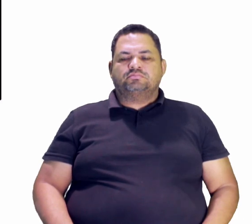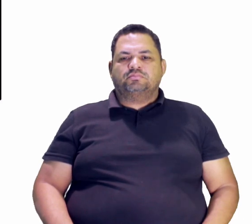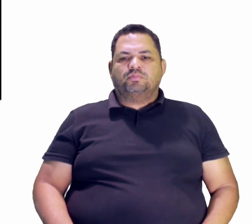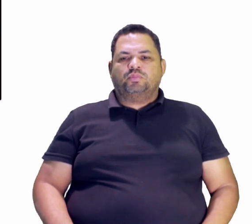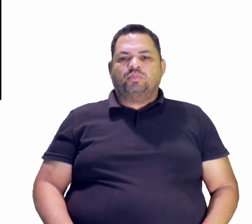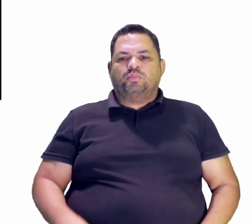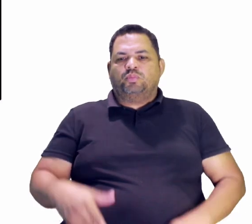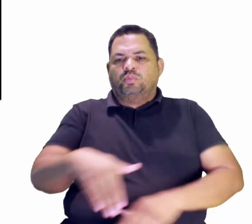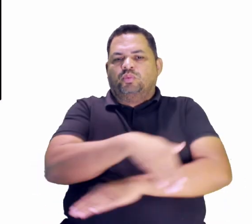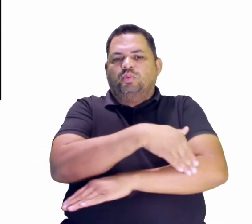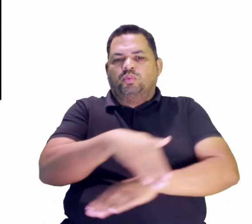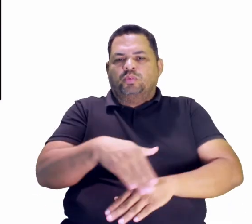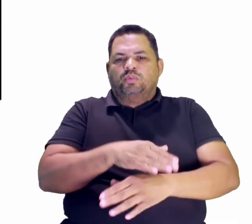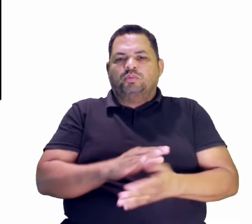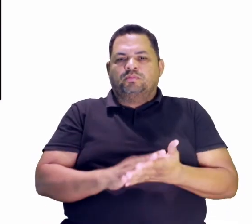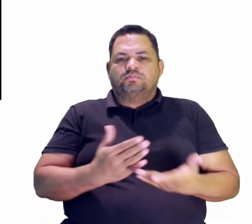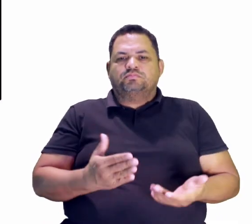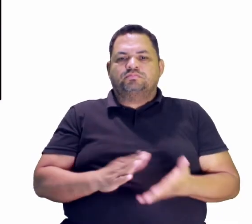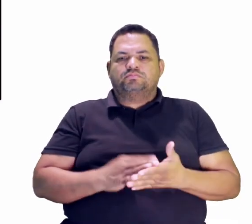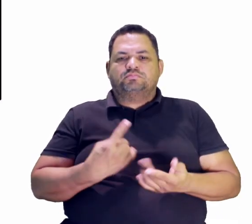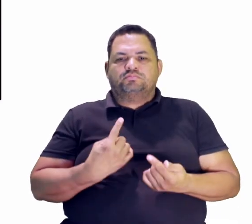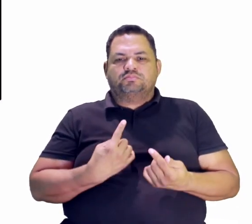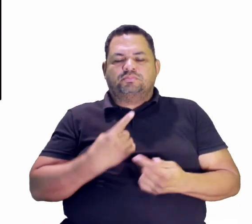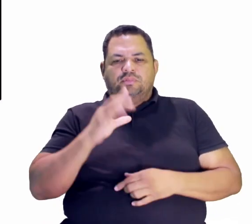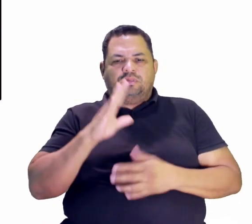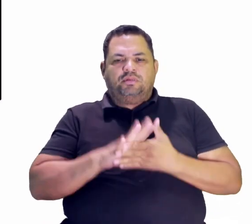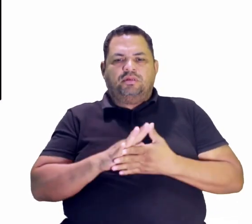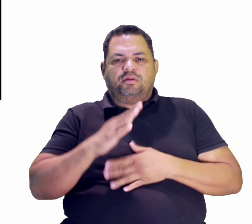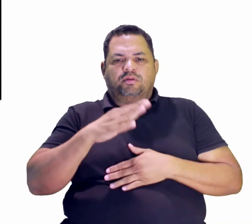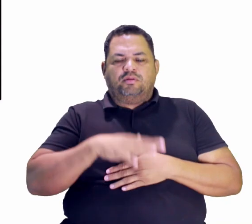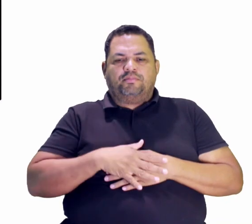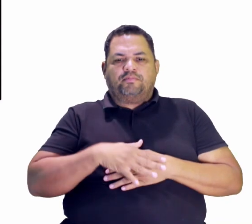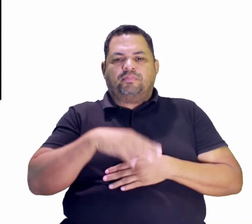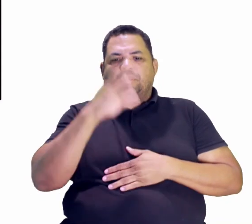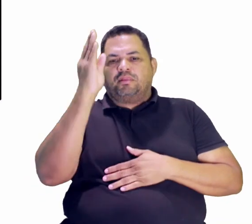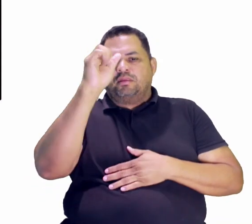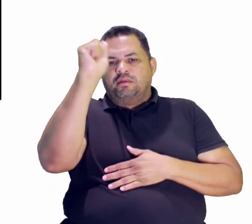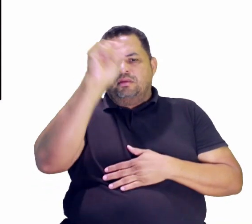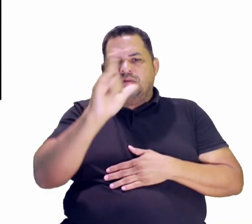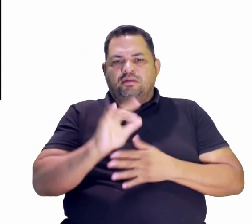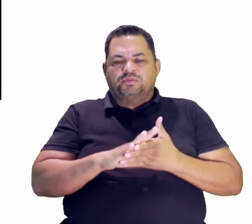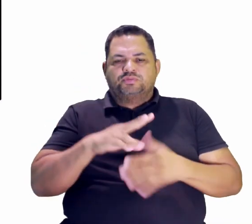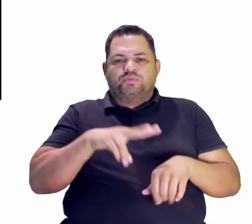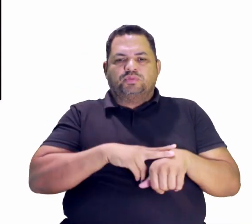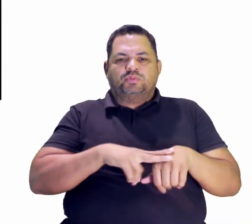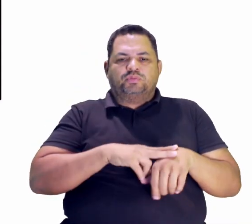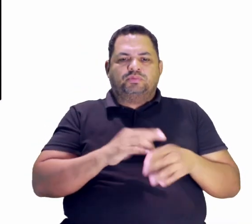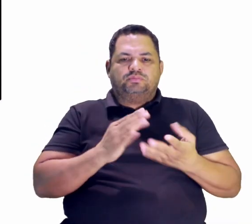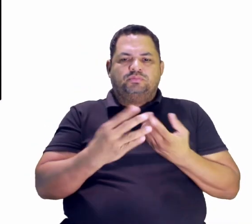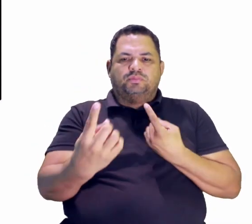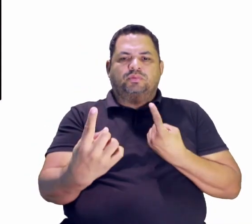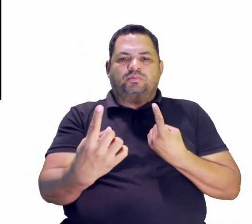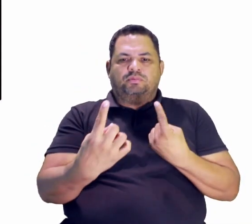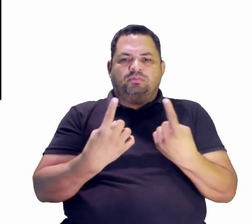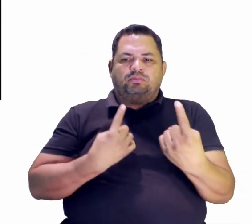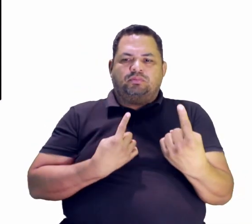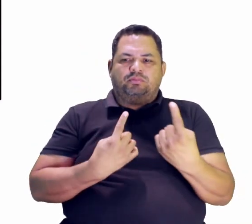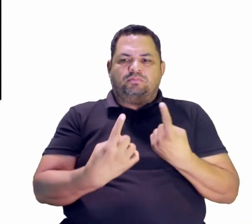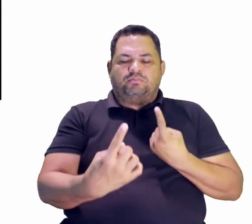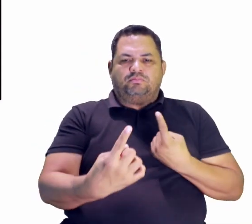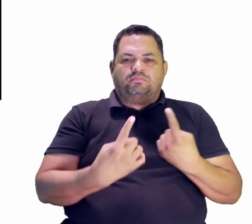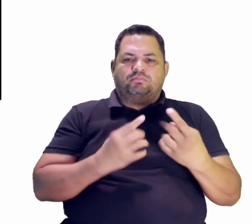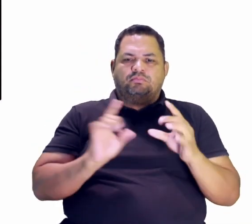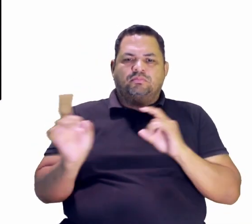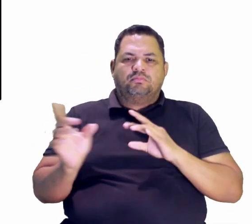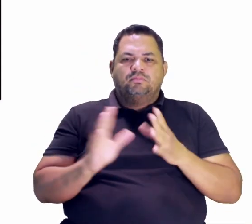O sentido, o azul está indo no sentido, o verdinho vem em sentido contrário, no outro lado da mão.